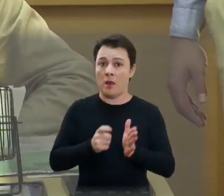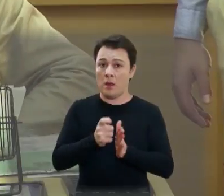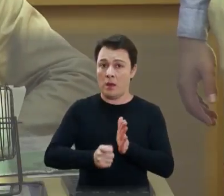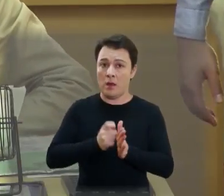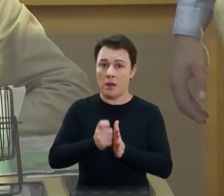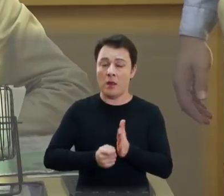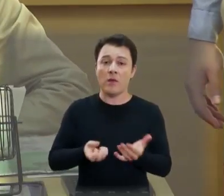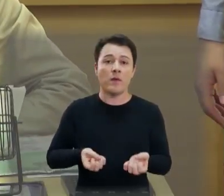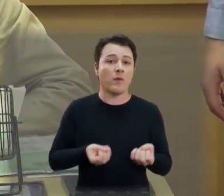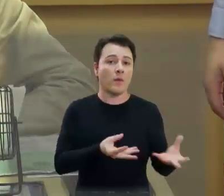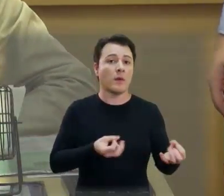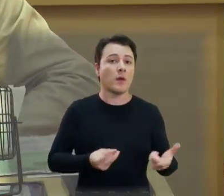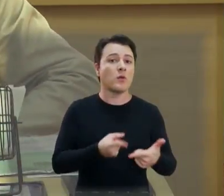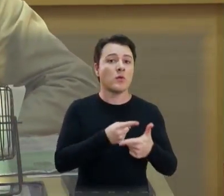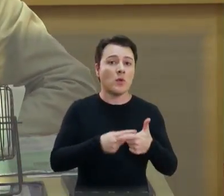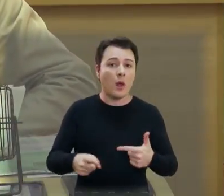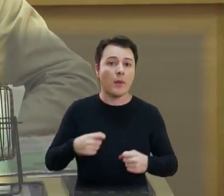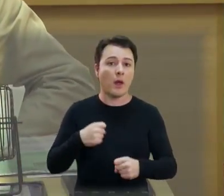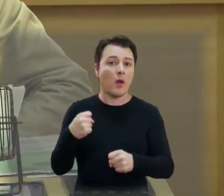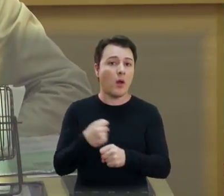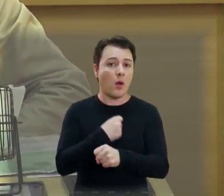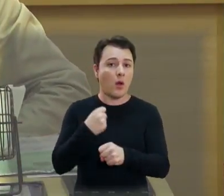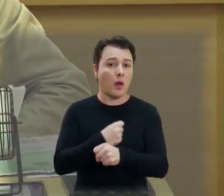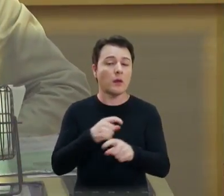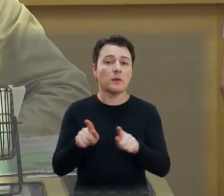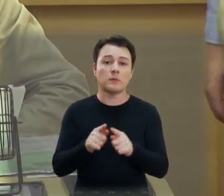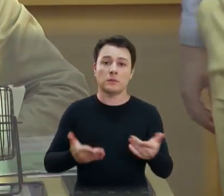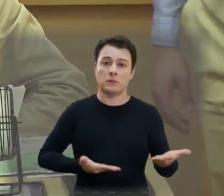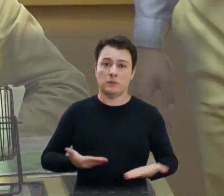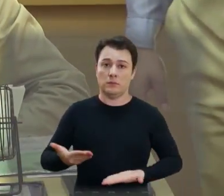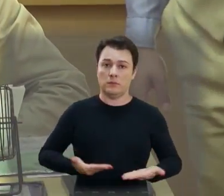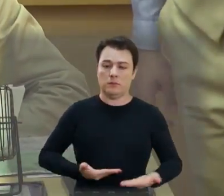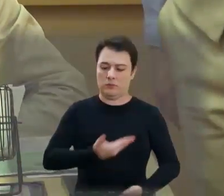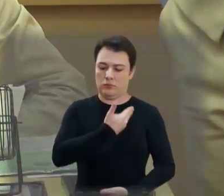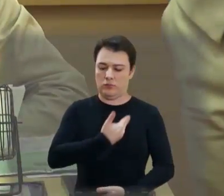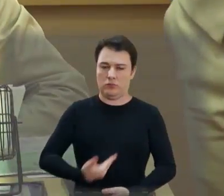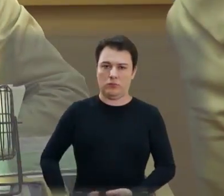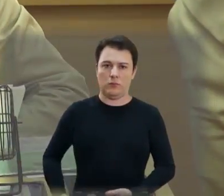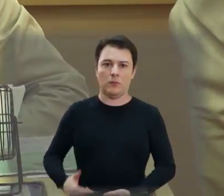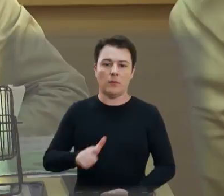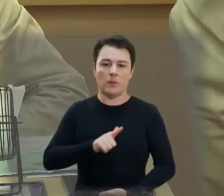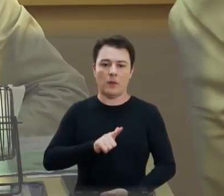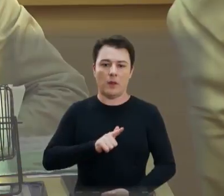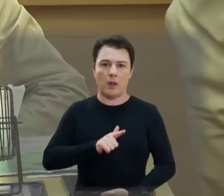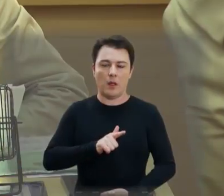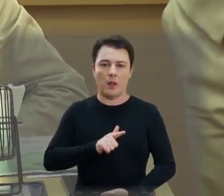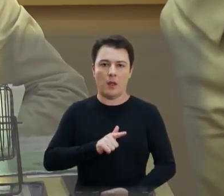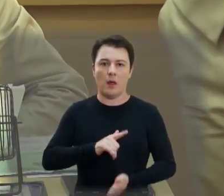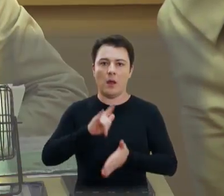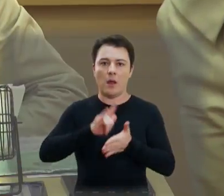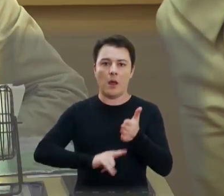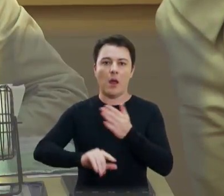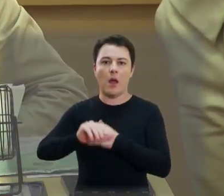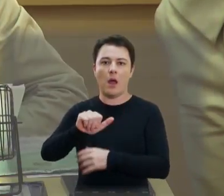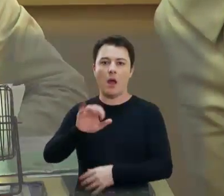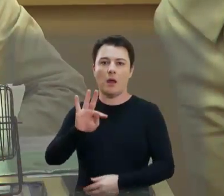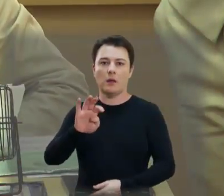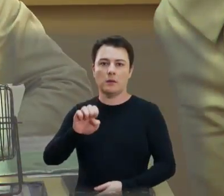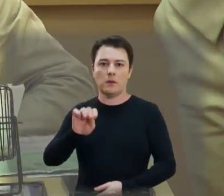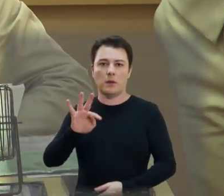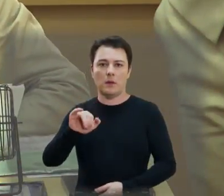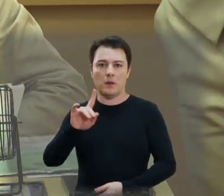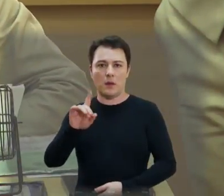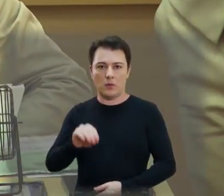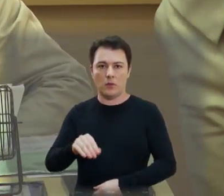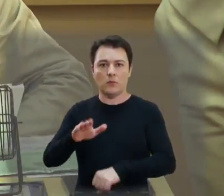informações relativas ao andamento das obras e serviços públicos no atestado exarado por técnico responsável